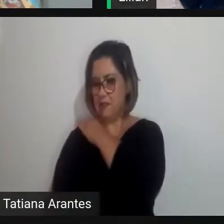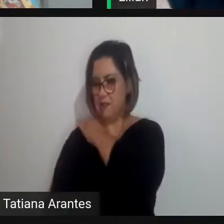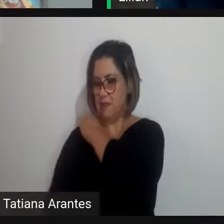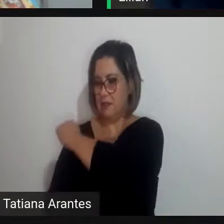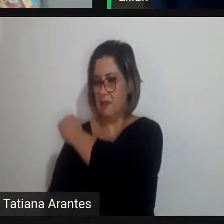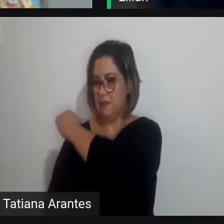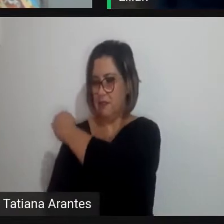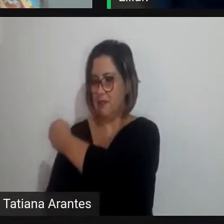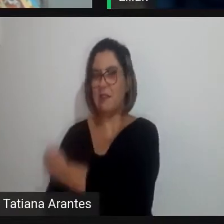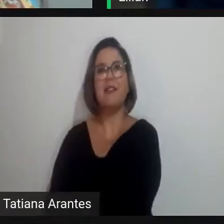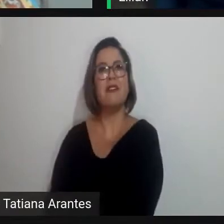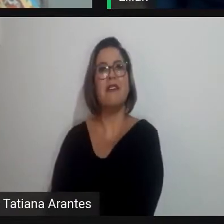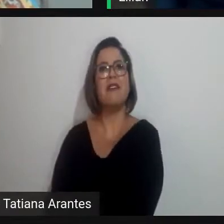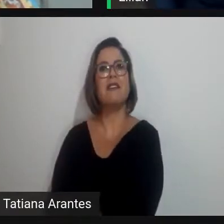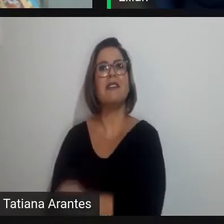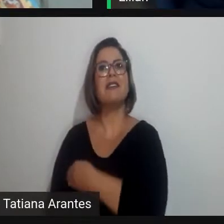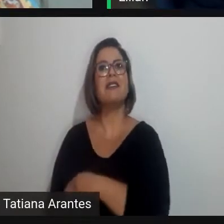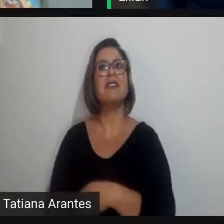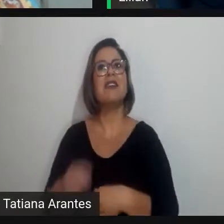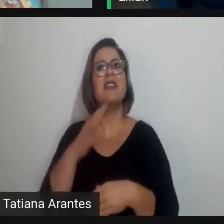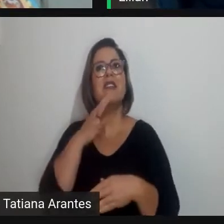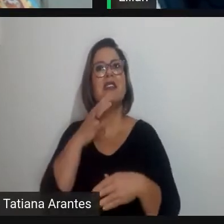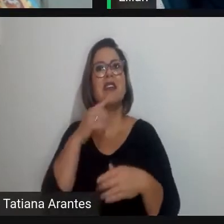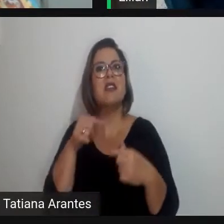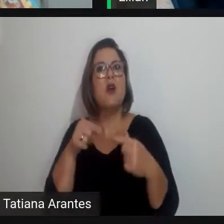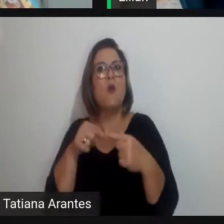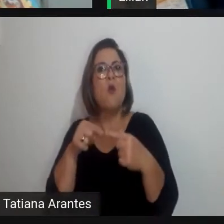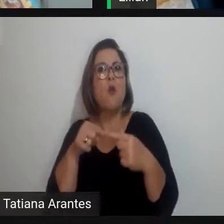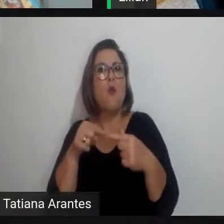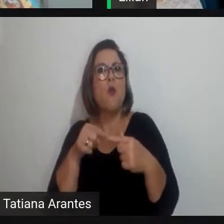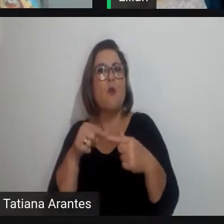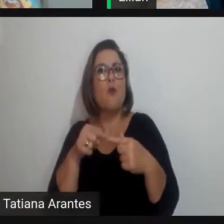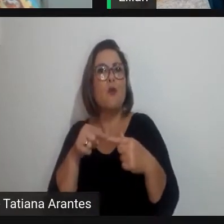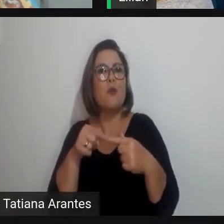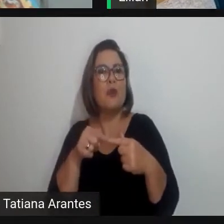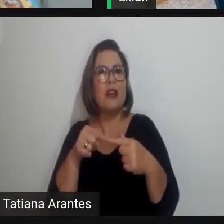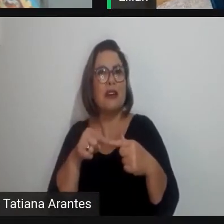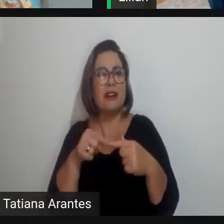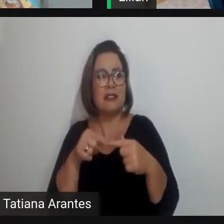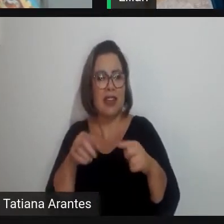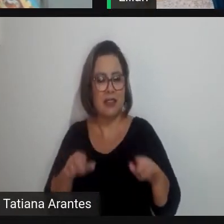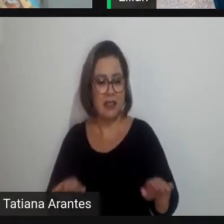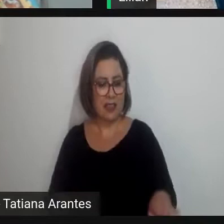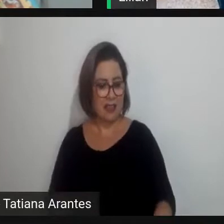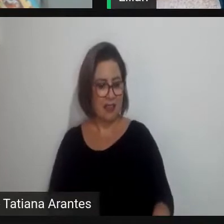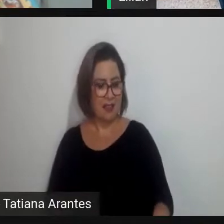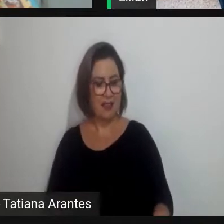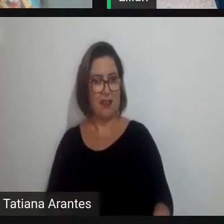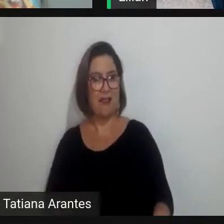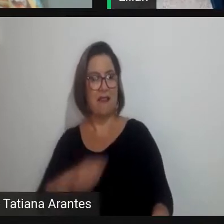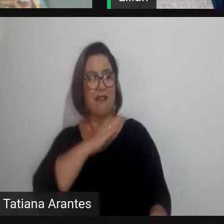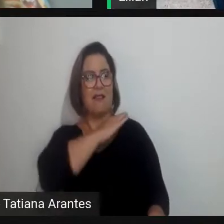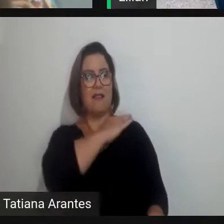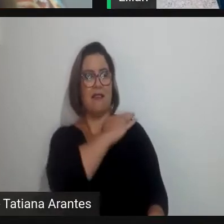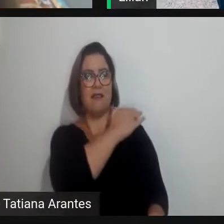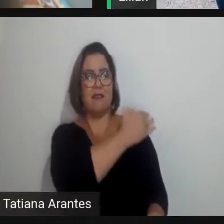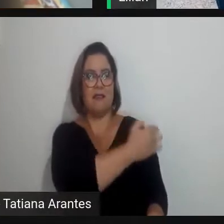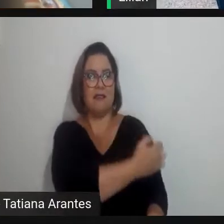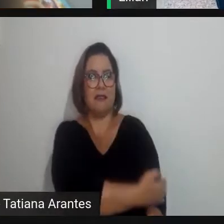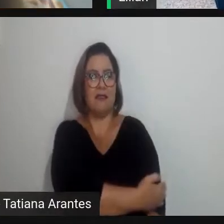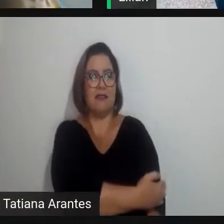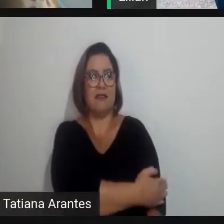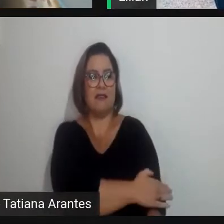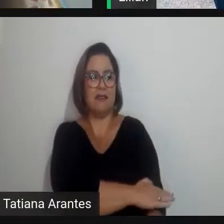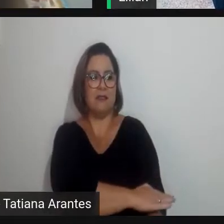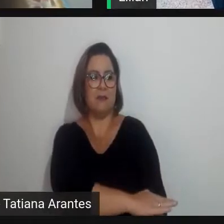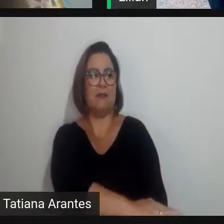e mão, eles têm que coincidir com a parte superior, né, com a borda superior do tampo da